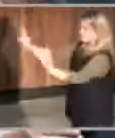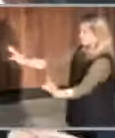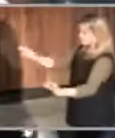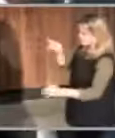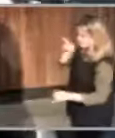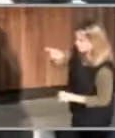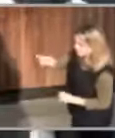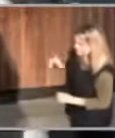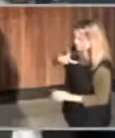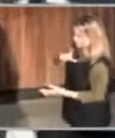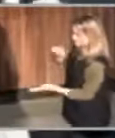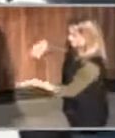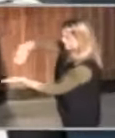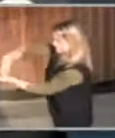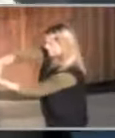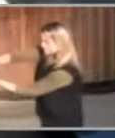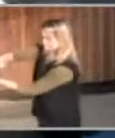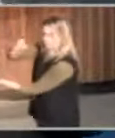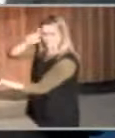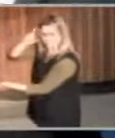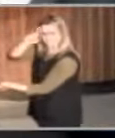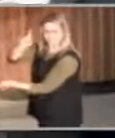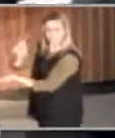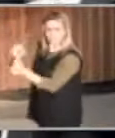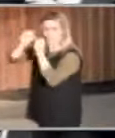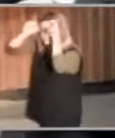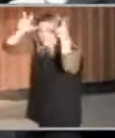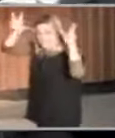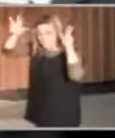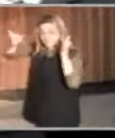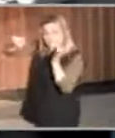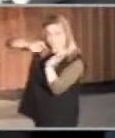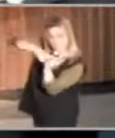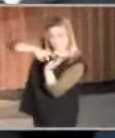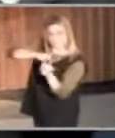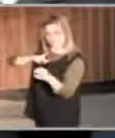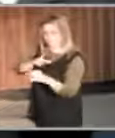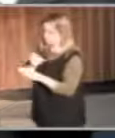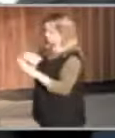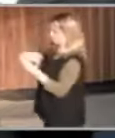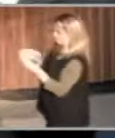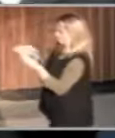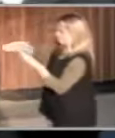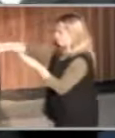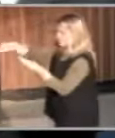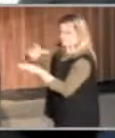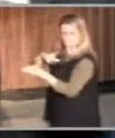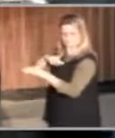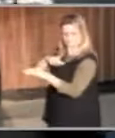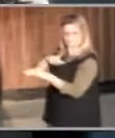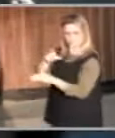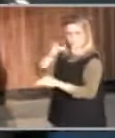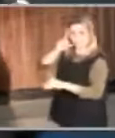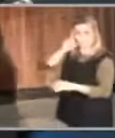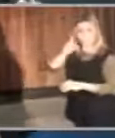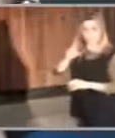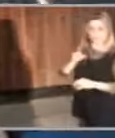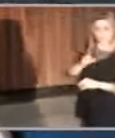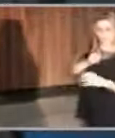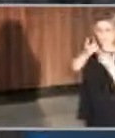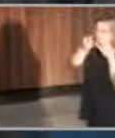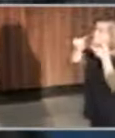um, toda manhã, quando Moisés se levantava e ia na direção do tabernáculo, porque todos queriam ver